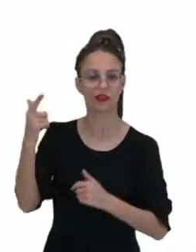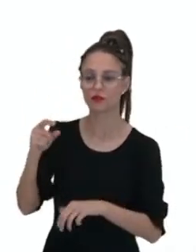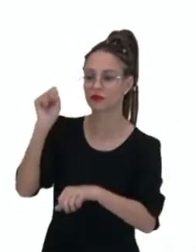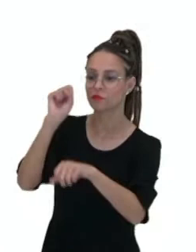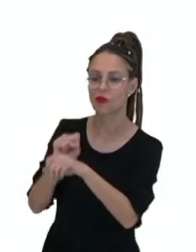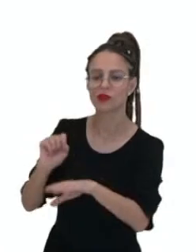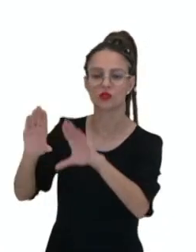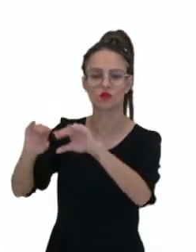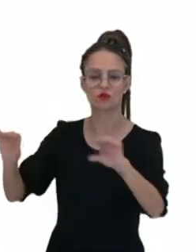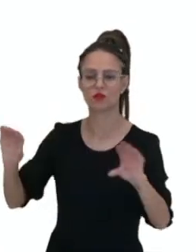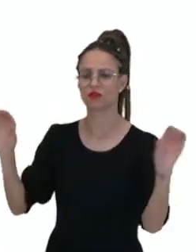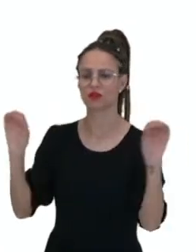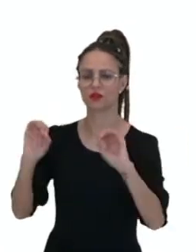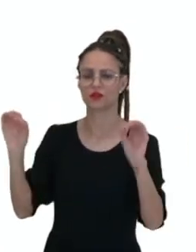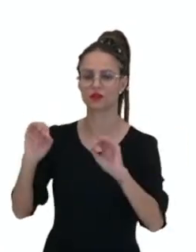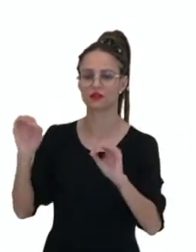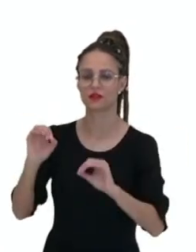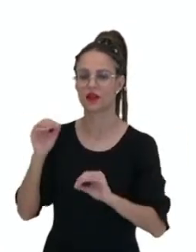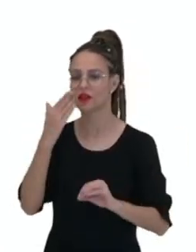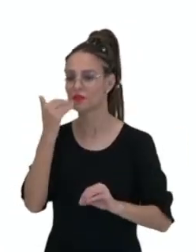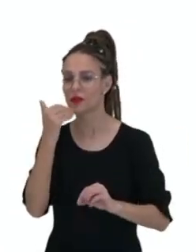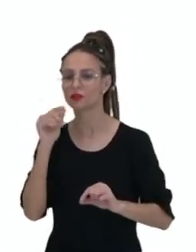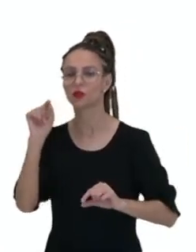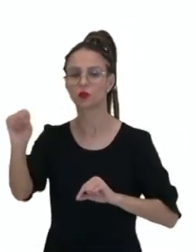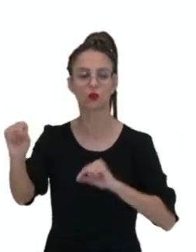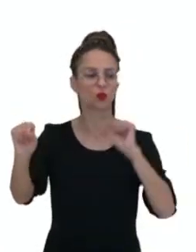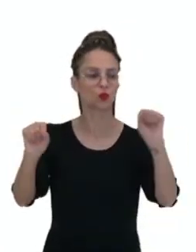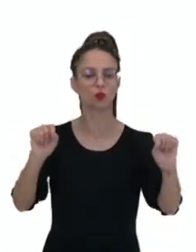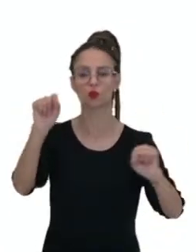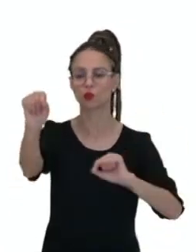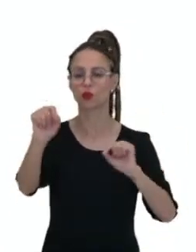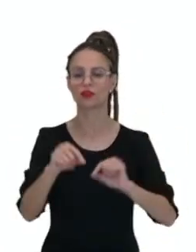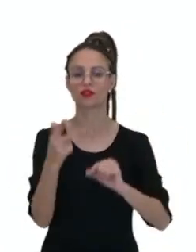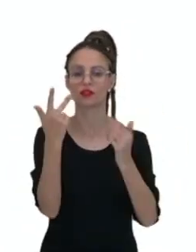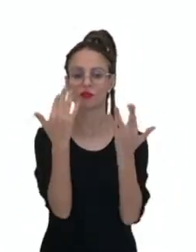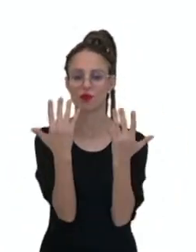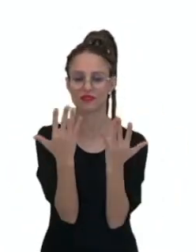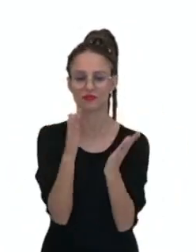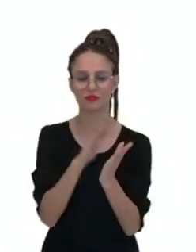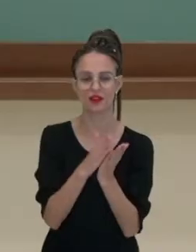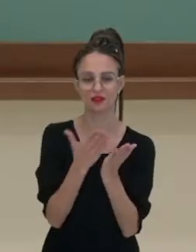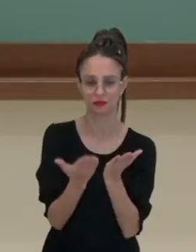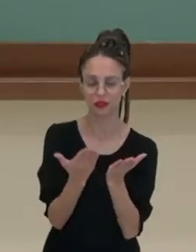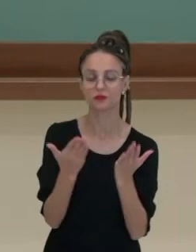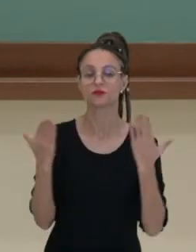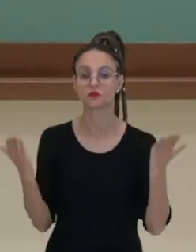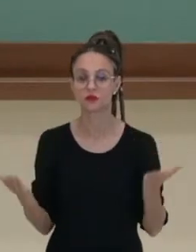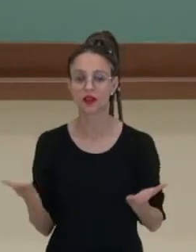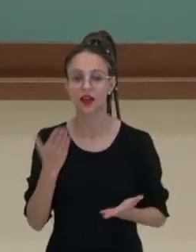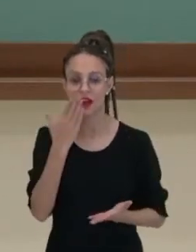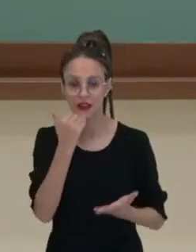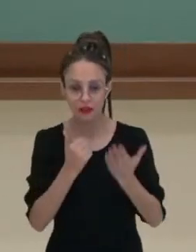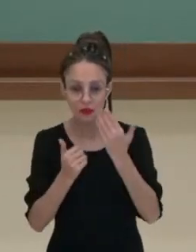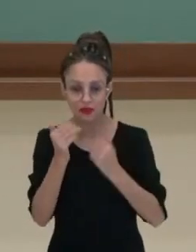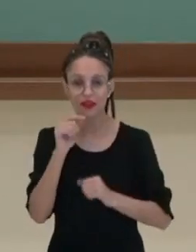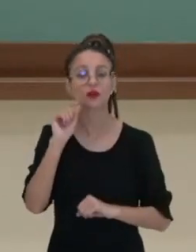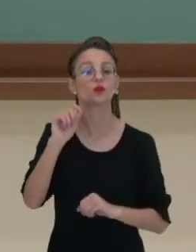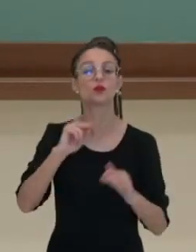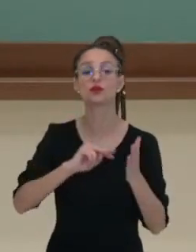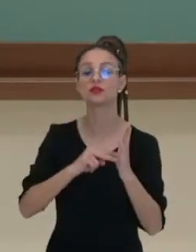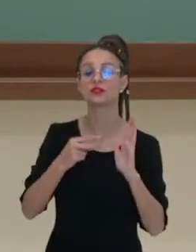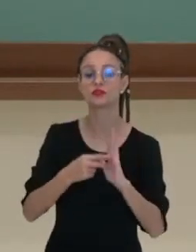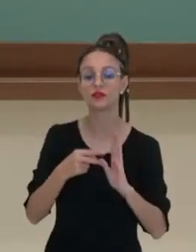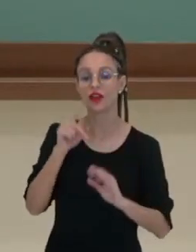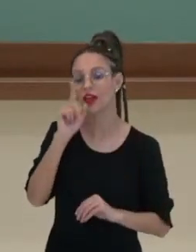pouso nem porto, alimentam-se um instante em cada par de mãos e partem. Esse alimentar-se seria o quê? Na